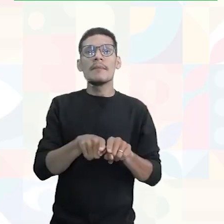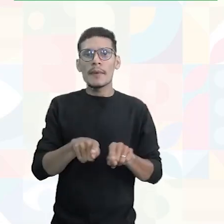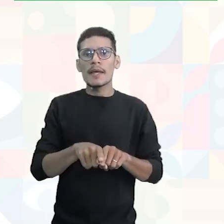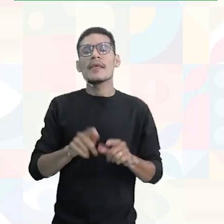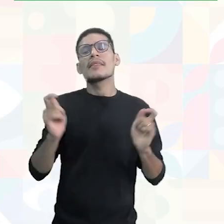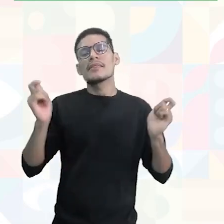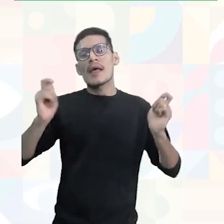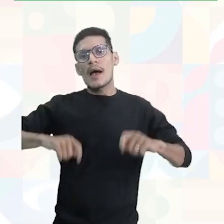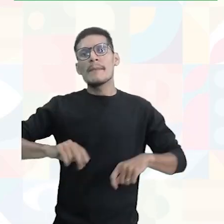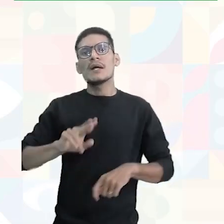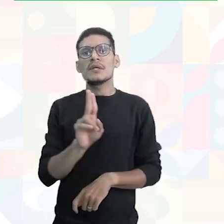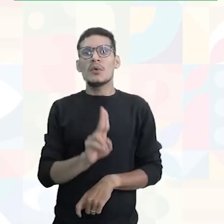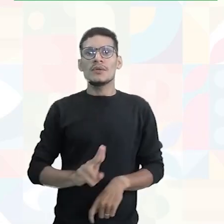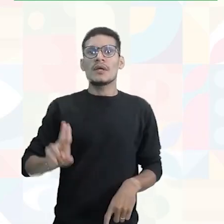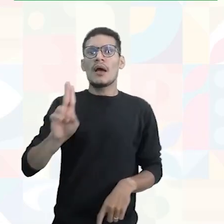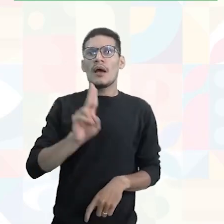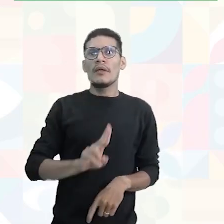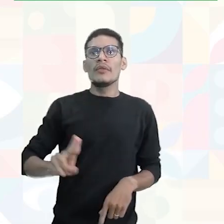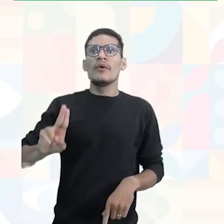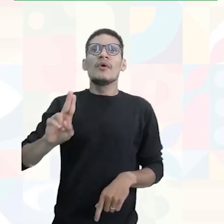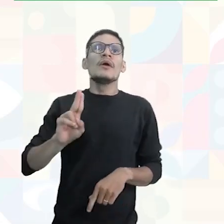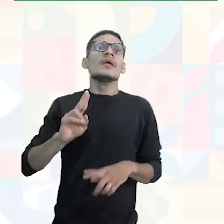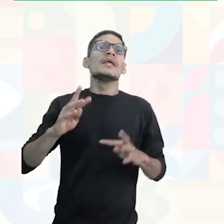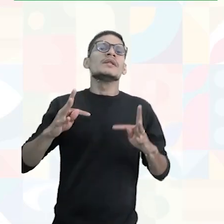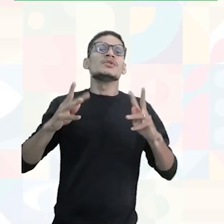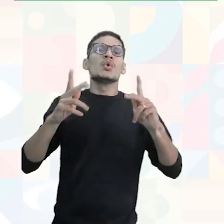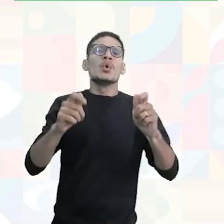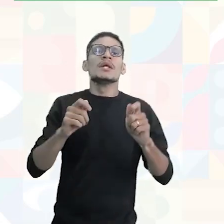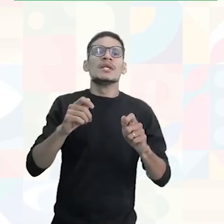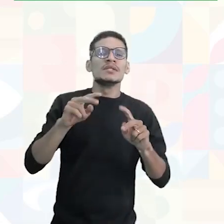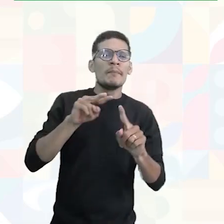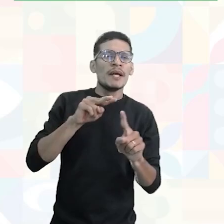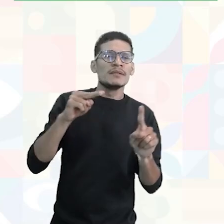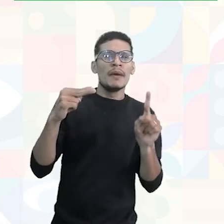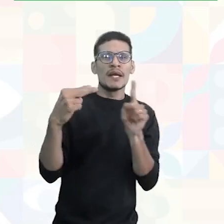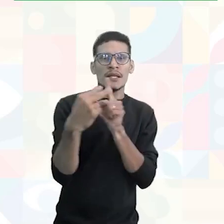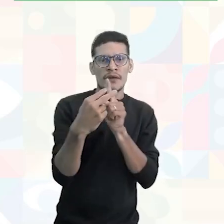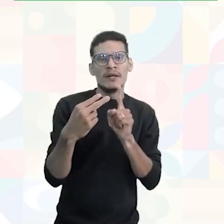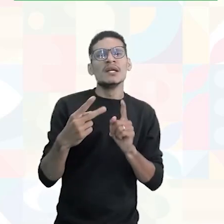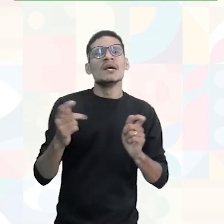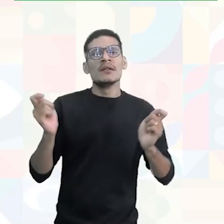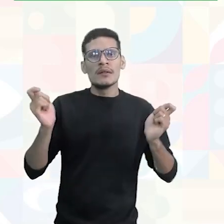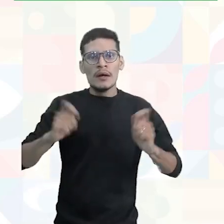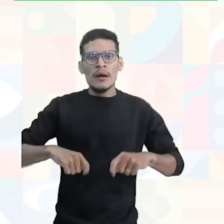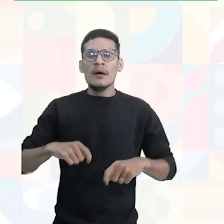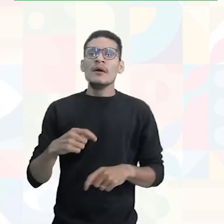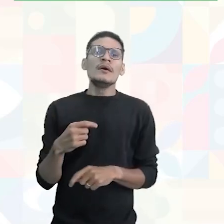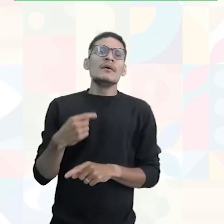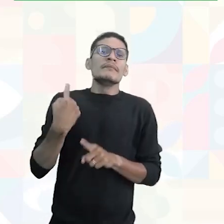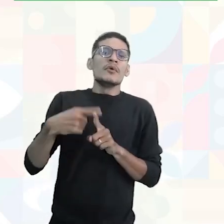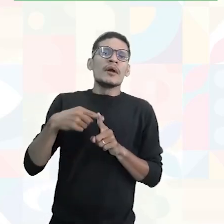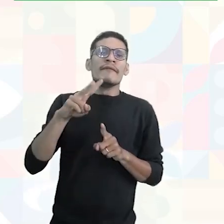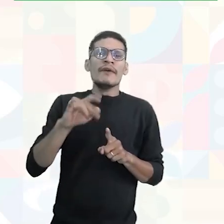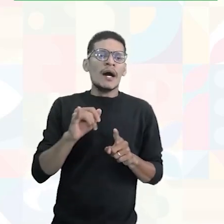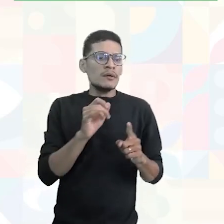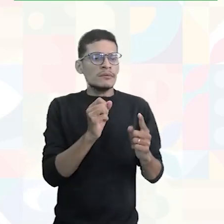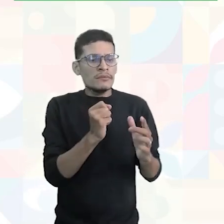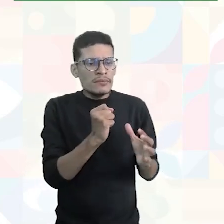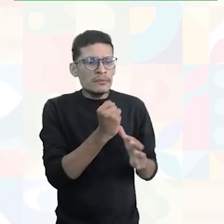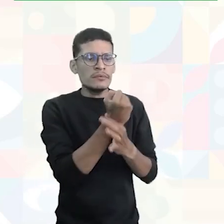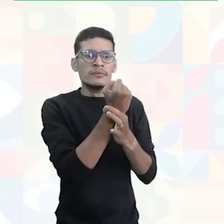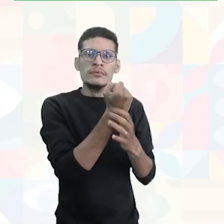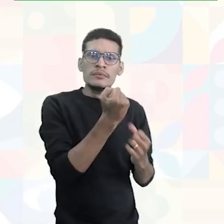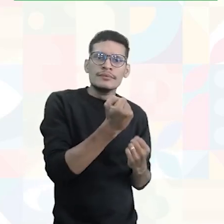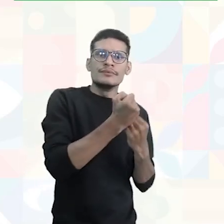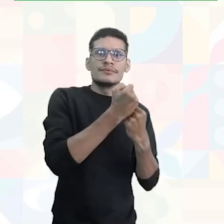usado, né, em todas as perspectivas ali para dar um suporte ao público da secretaria